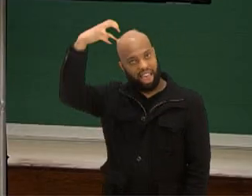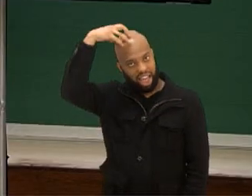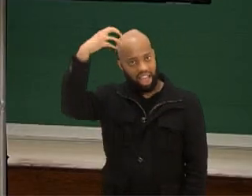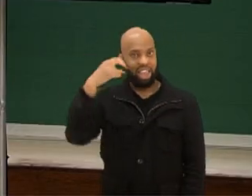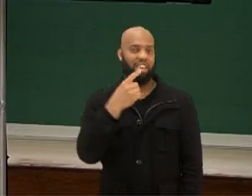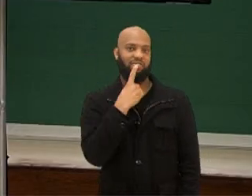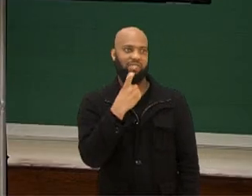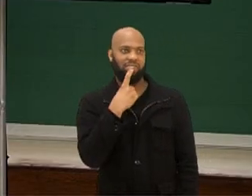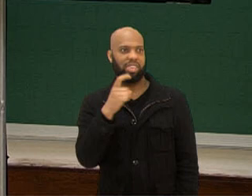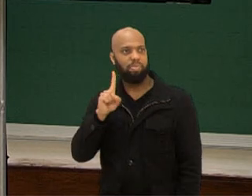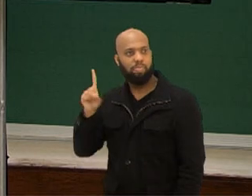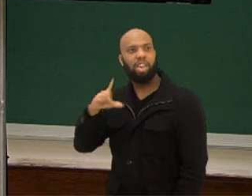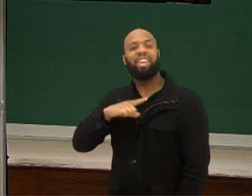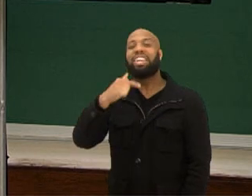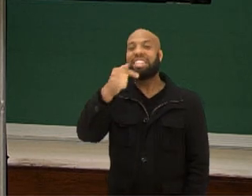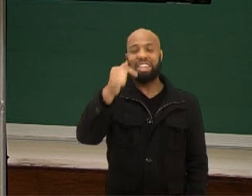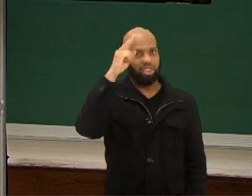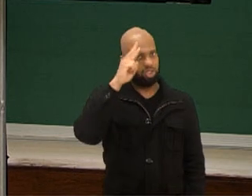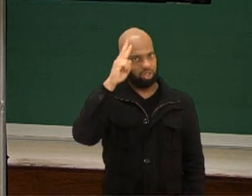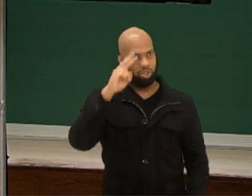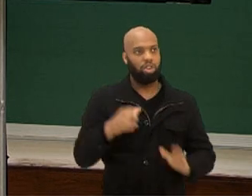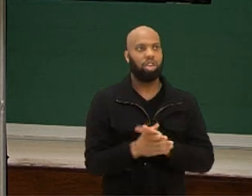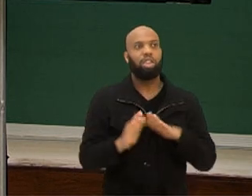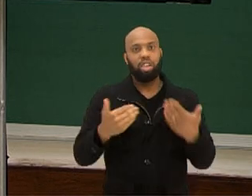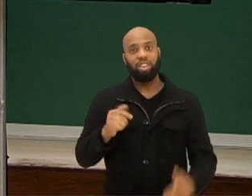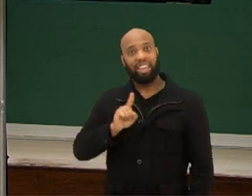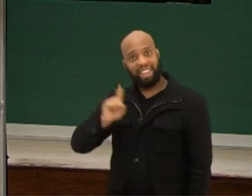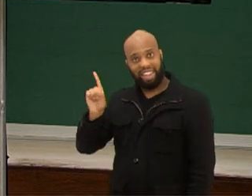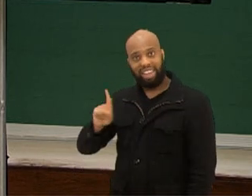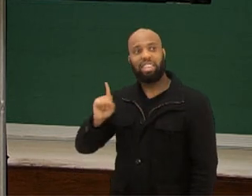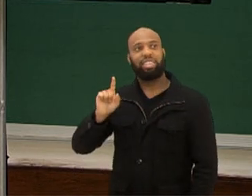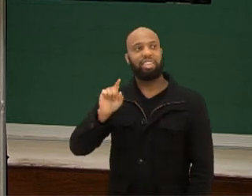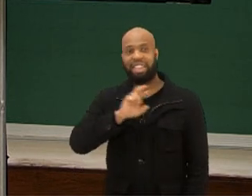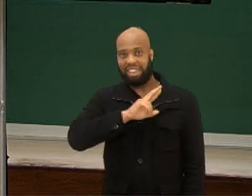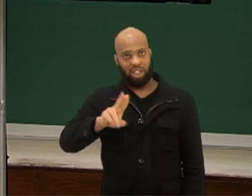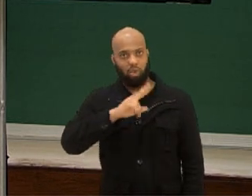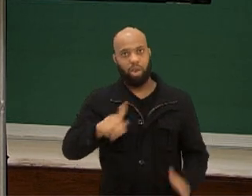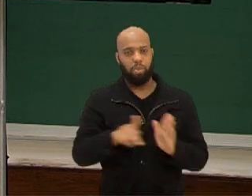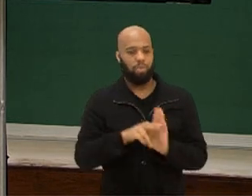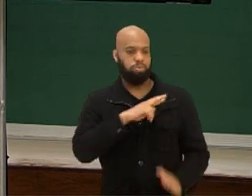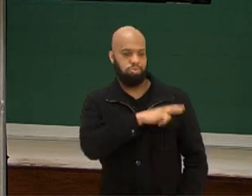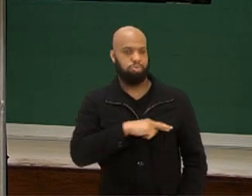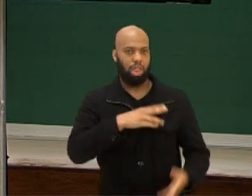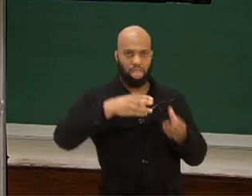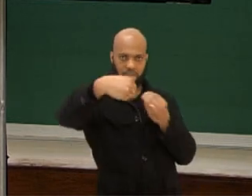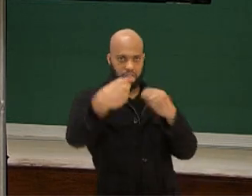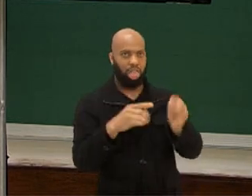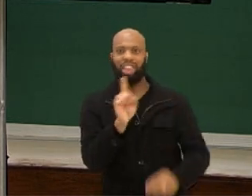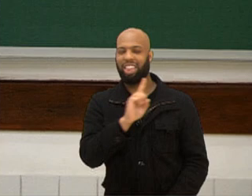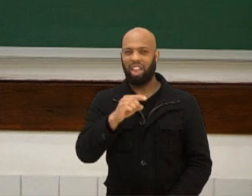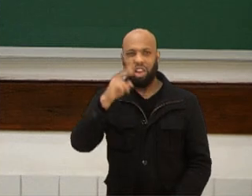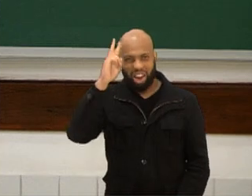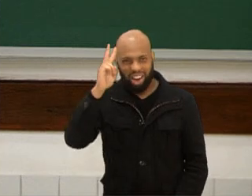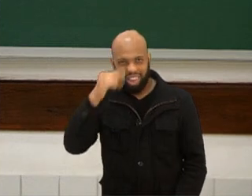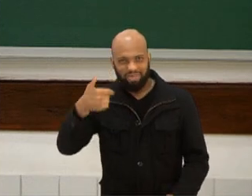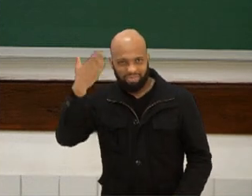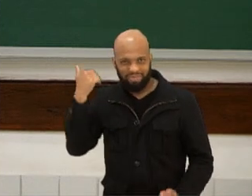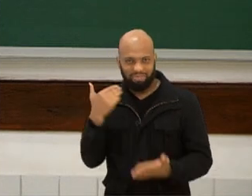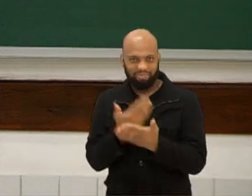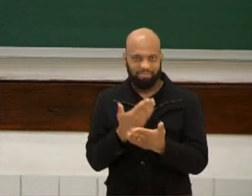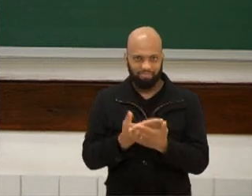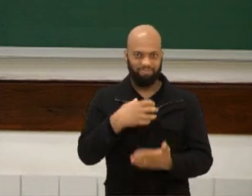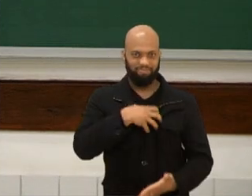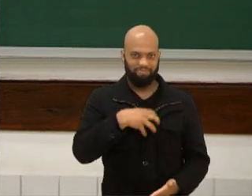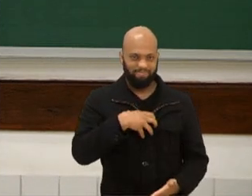Vermelha. Nós temos sete histórias. Então, esse aqui não é um romance desmontável. Vocês lembram que nós falávamos de